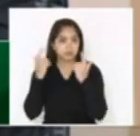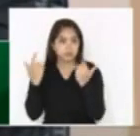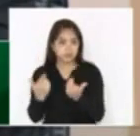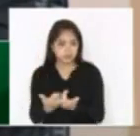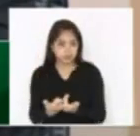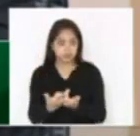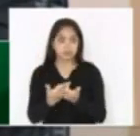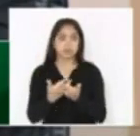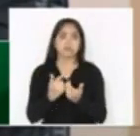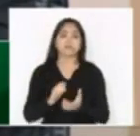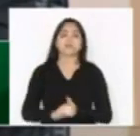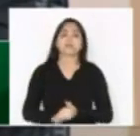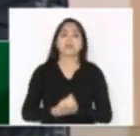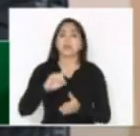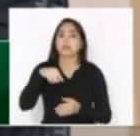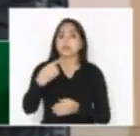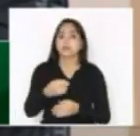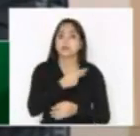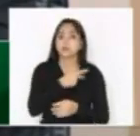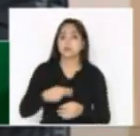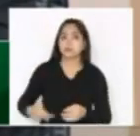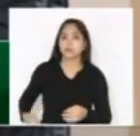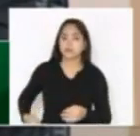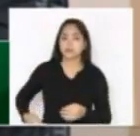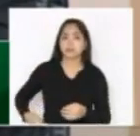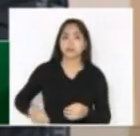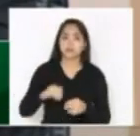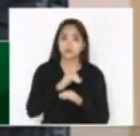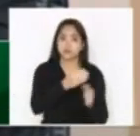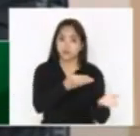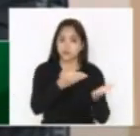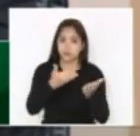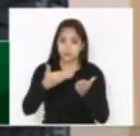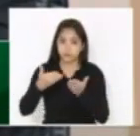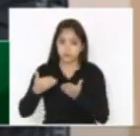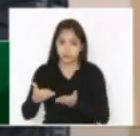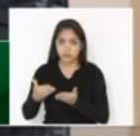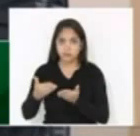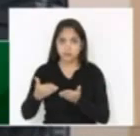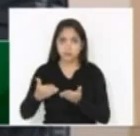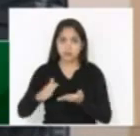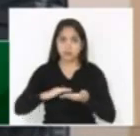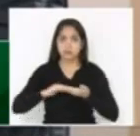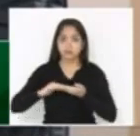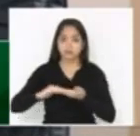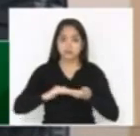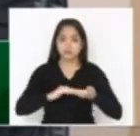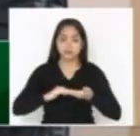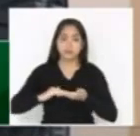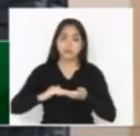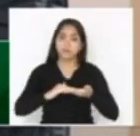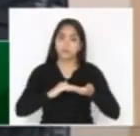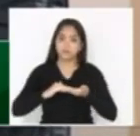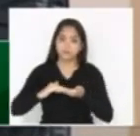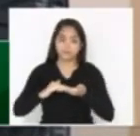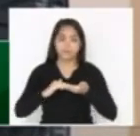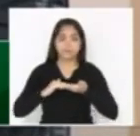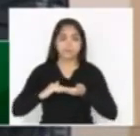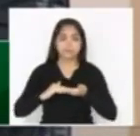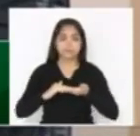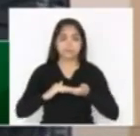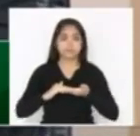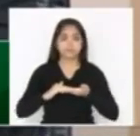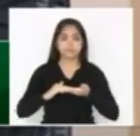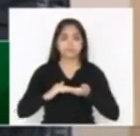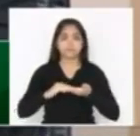Na sequência, o senhor presidente convidou a mestra de cerimônia para proceder à nominata